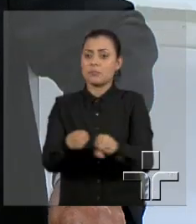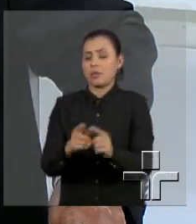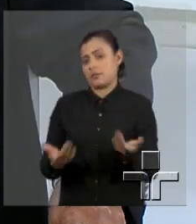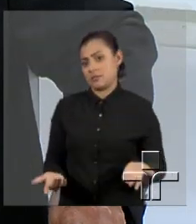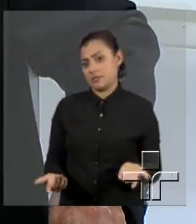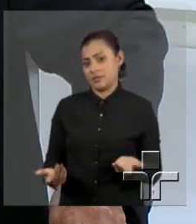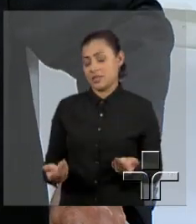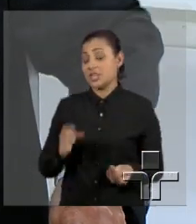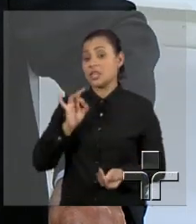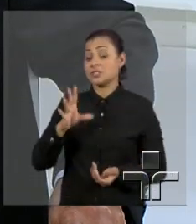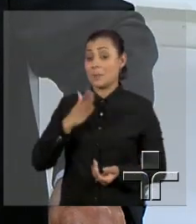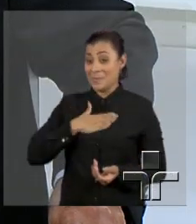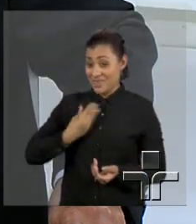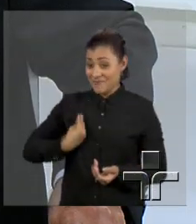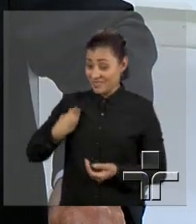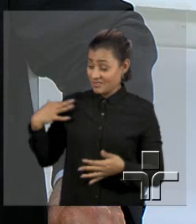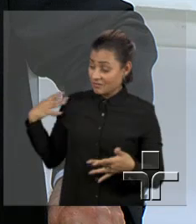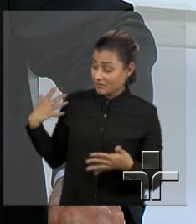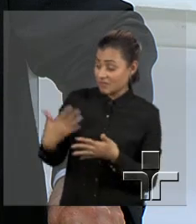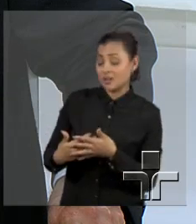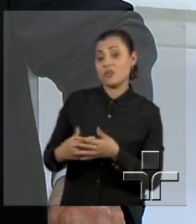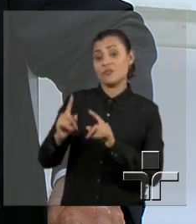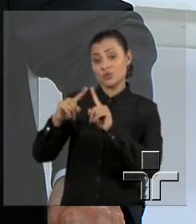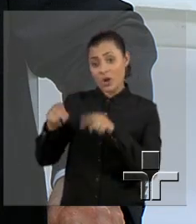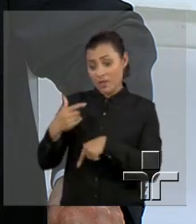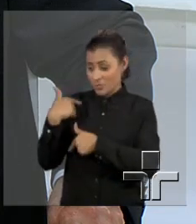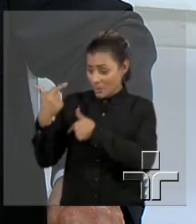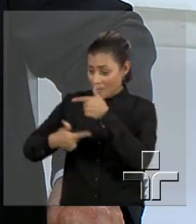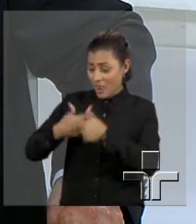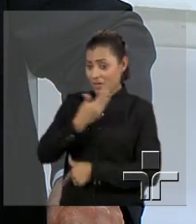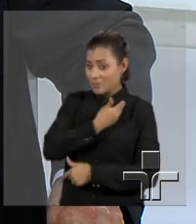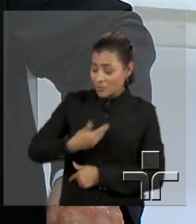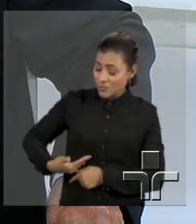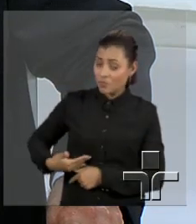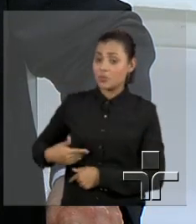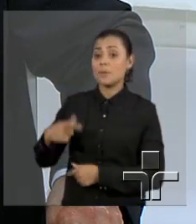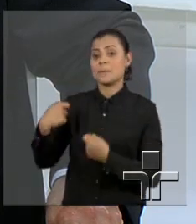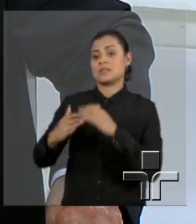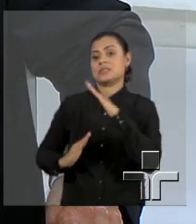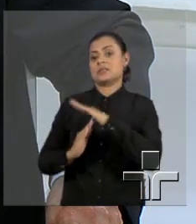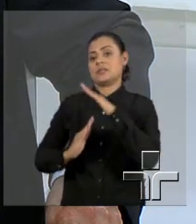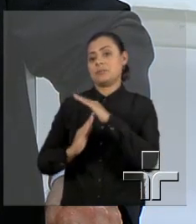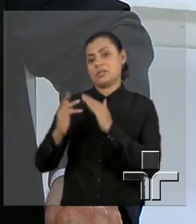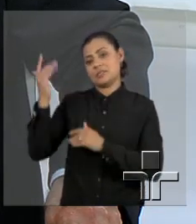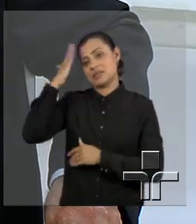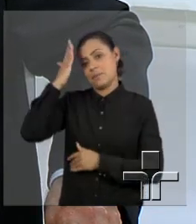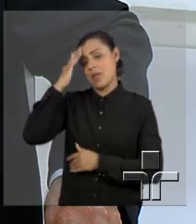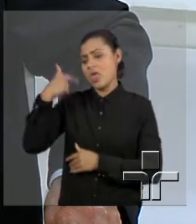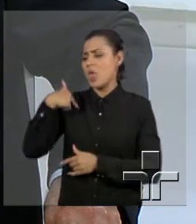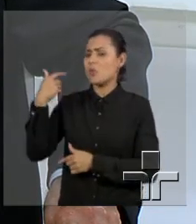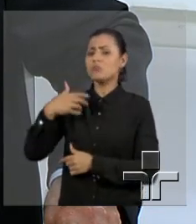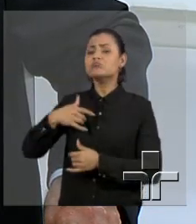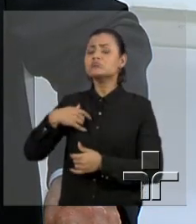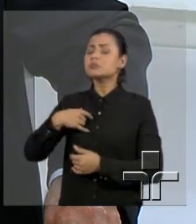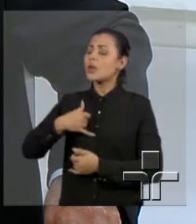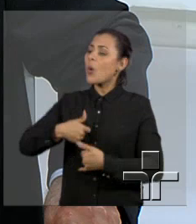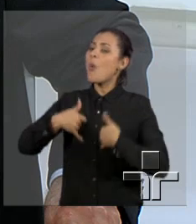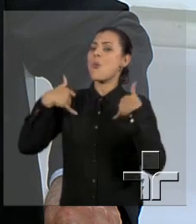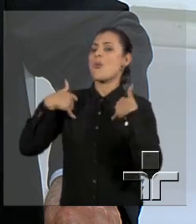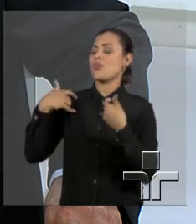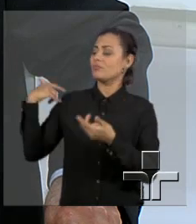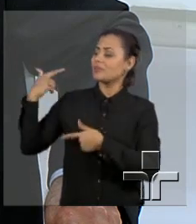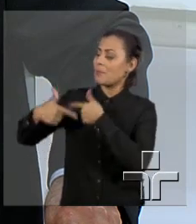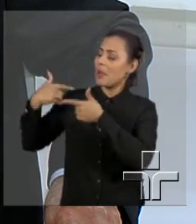pela vida pública está de bom tamanho. É preciso ter noção de limite. Né? E que a